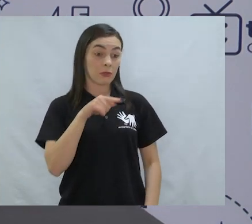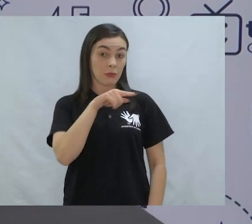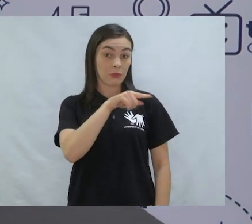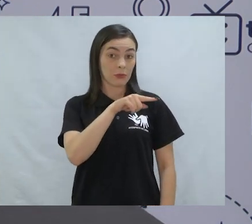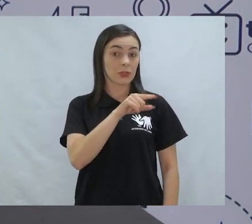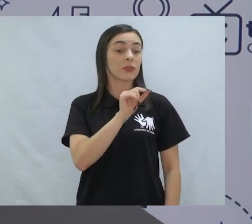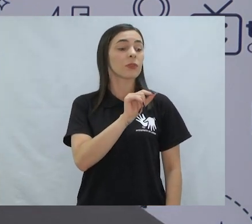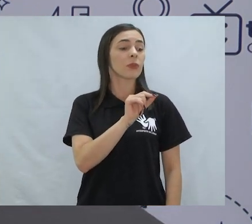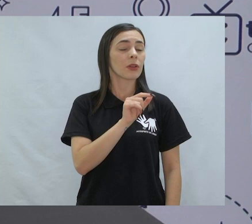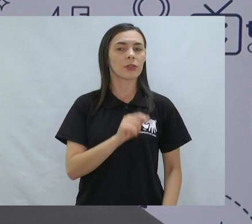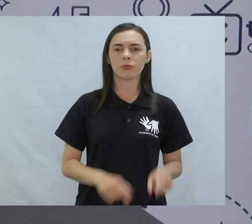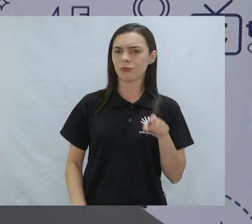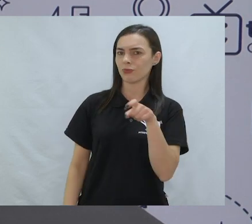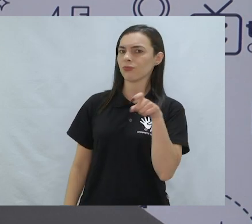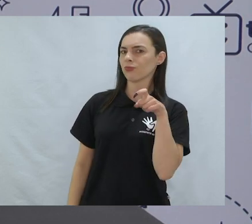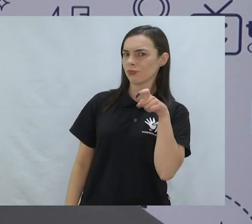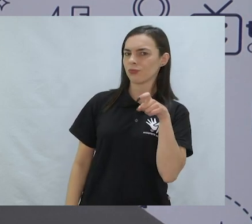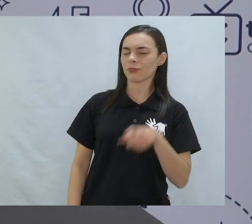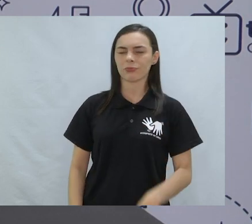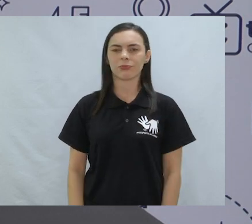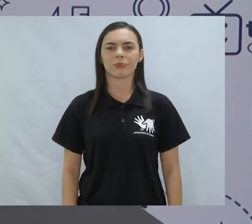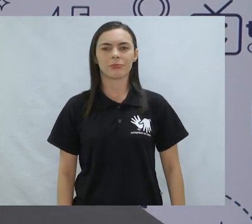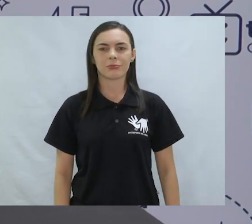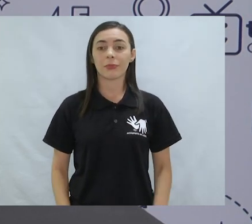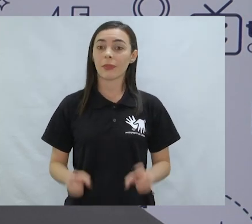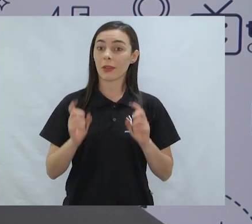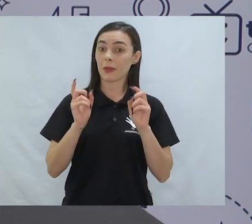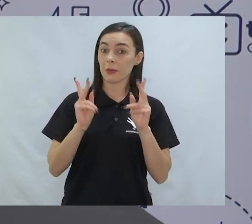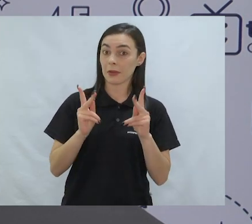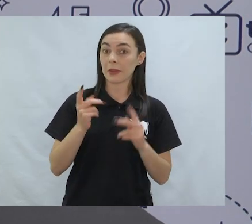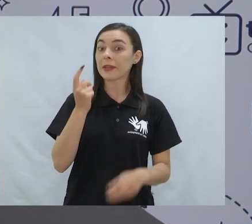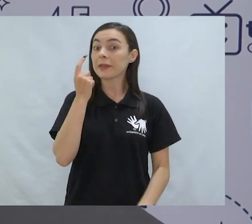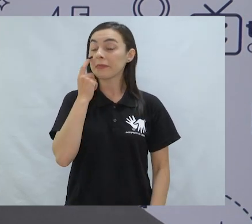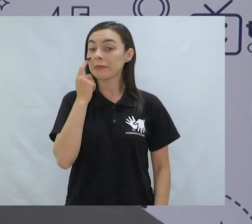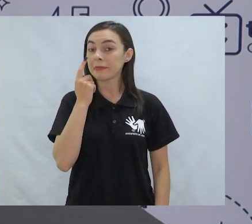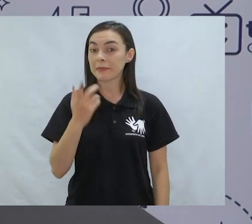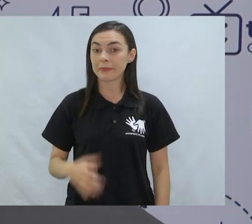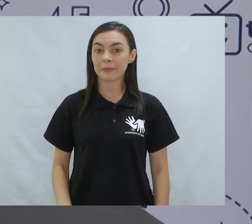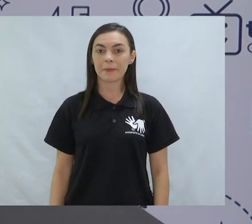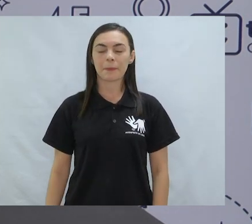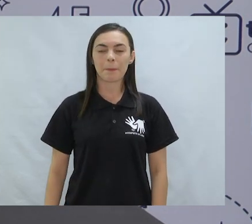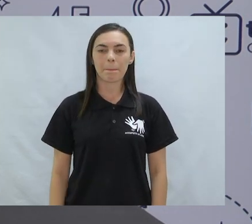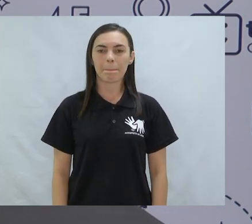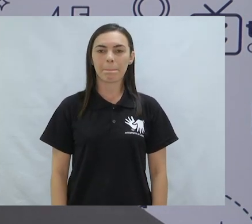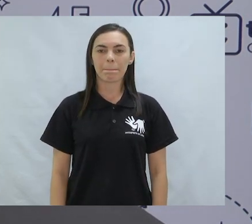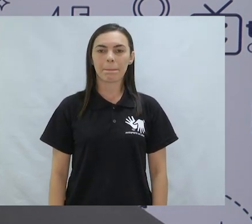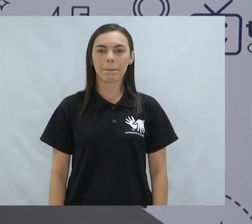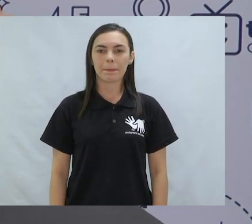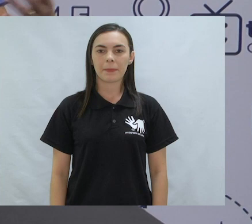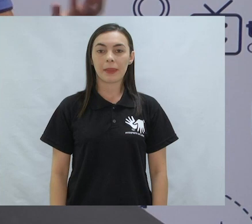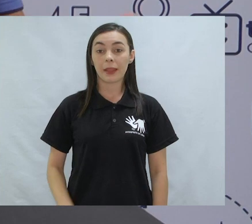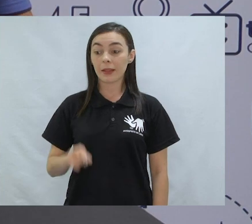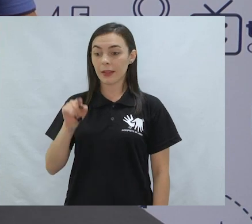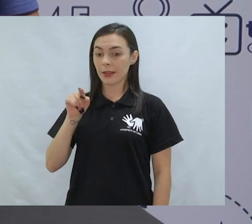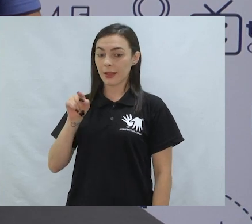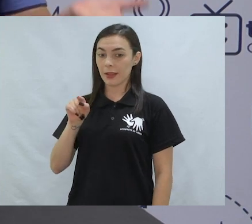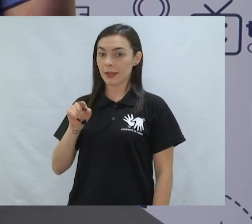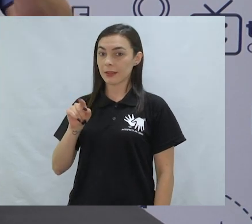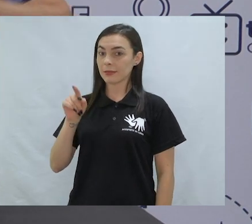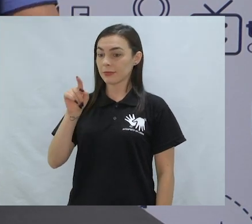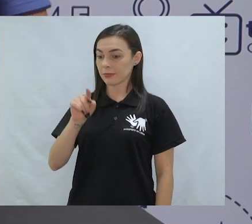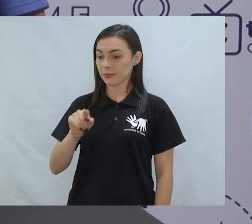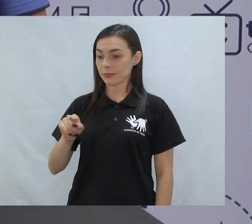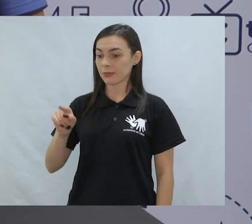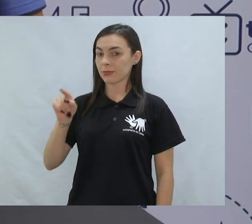Max, então você vai ser o quê, Max? X. Muito bem. Então vamos ver. Olha lá. A Isa